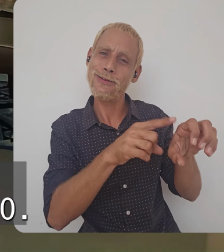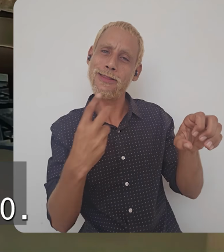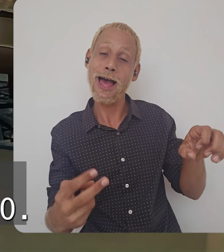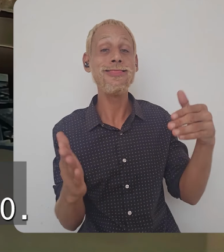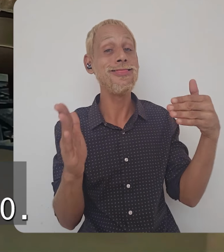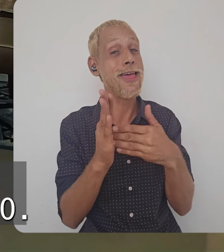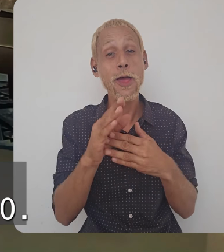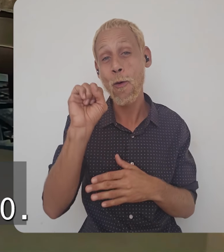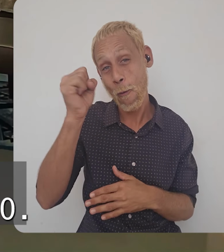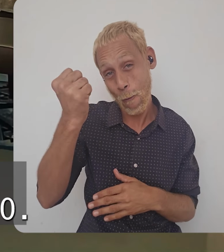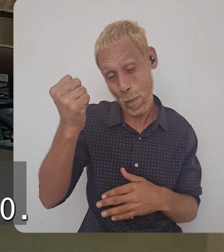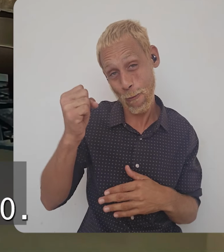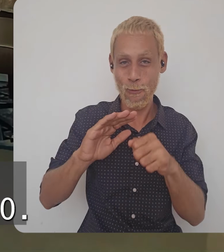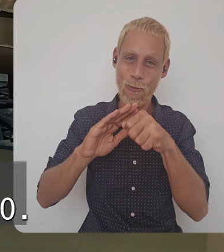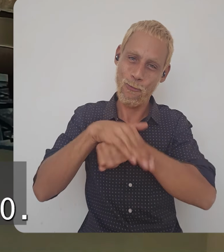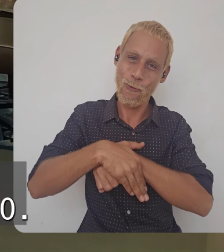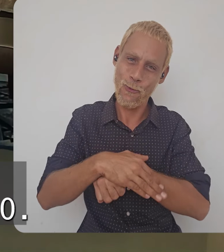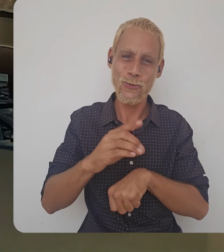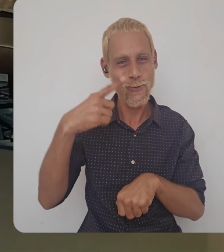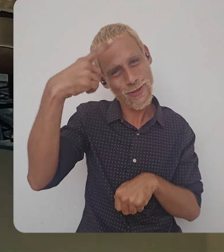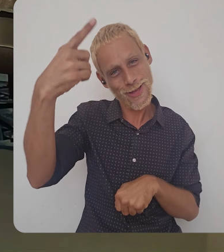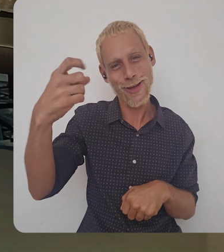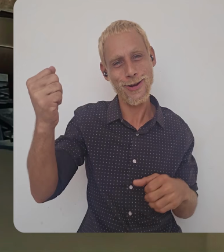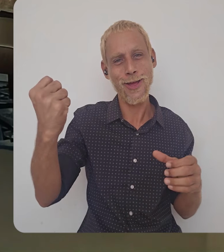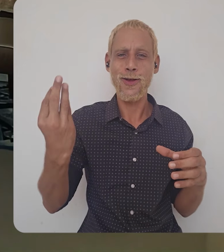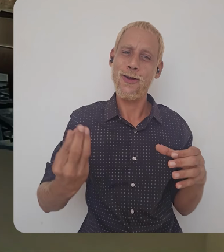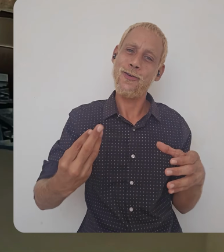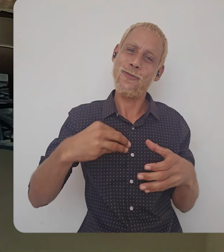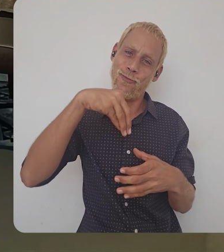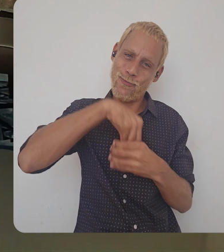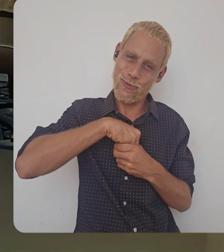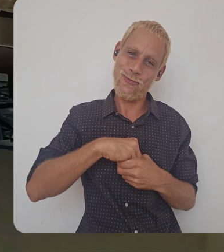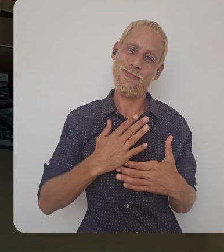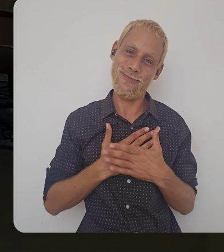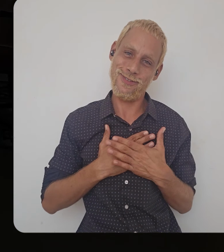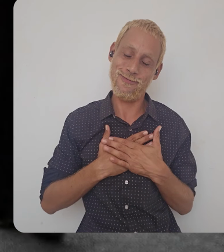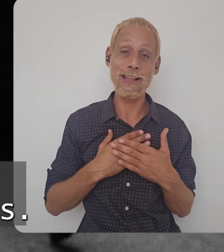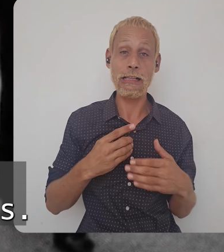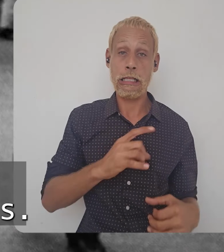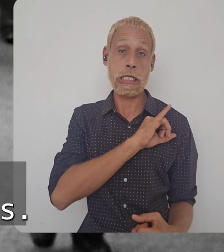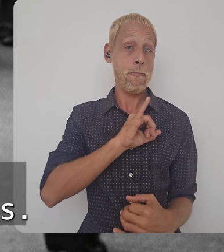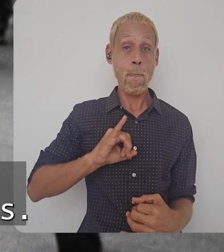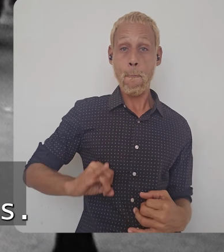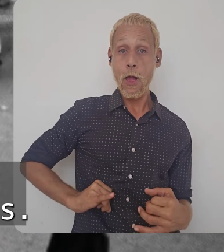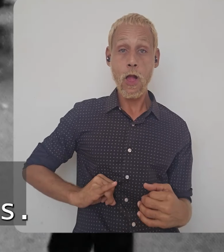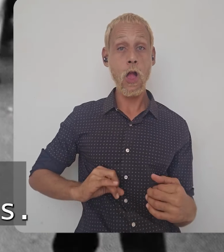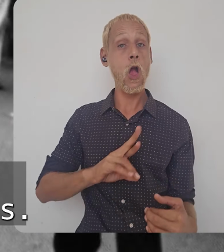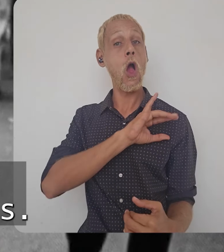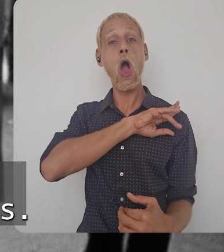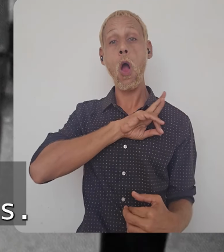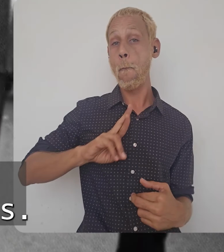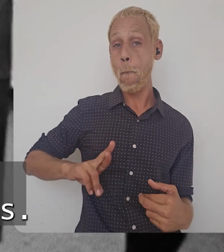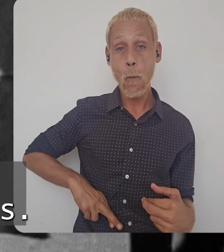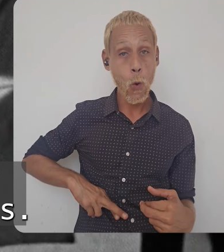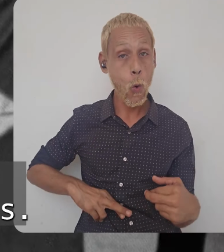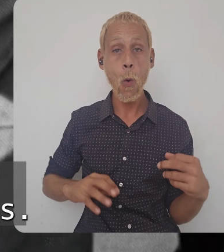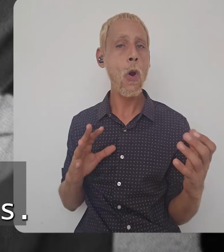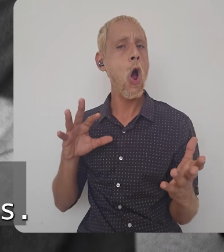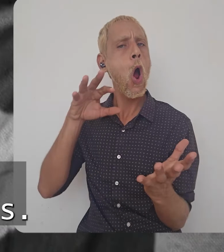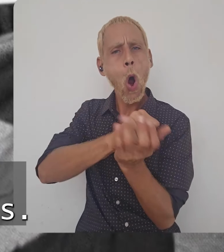matérias que teriam que ser encerradas até 8 horas da noite. O Diário continua comigo. Do Império à República, passando